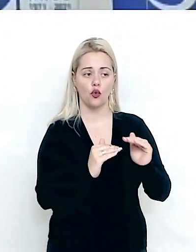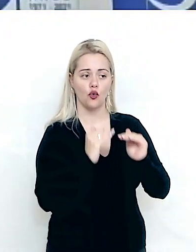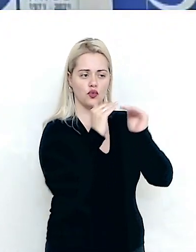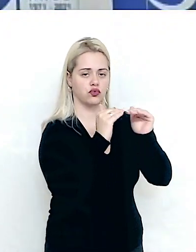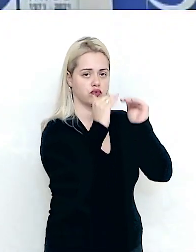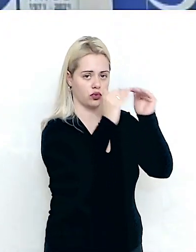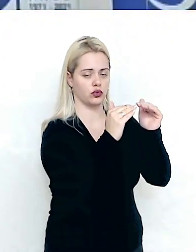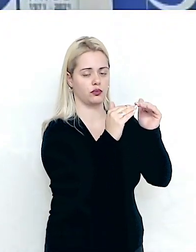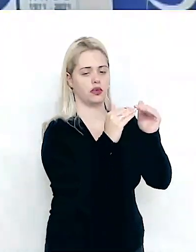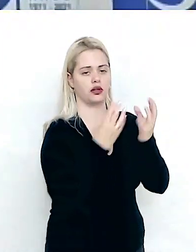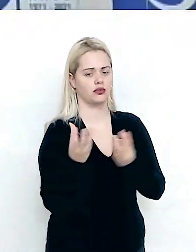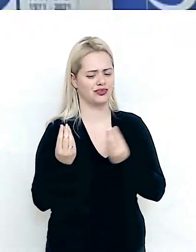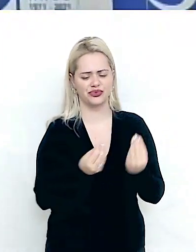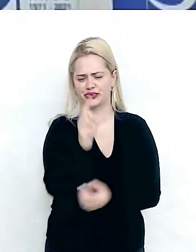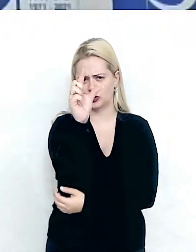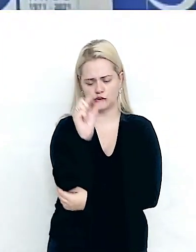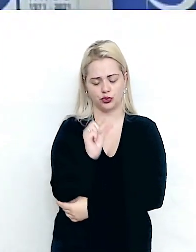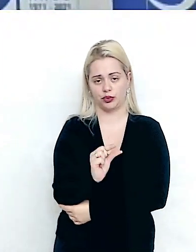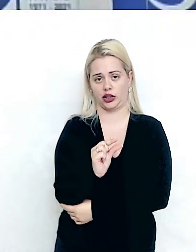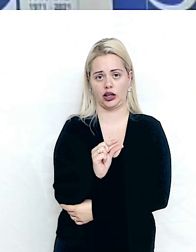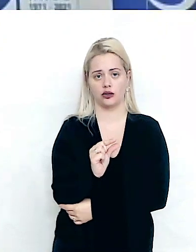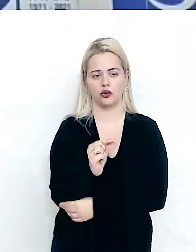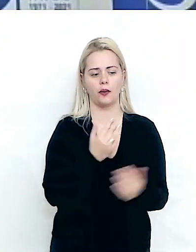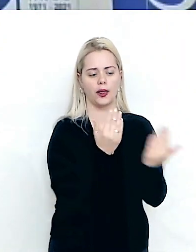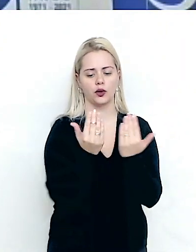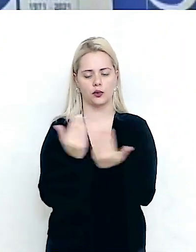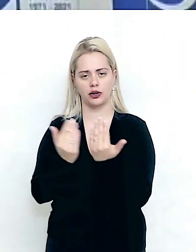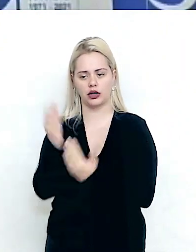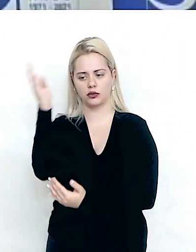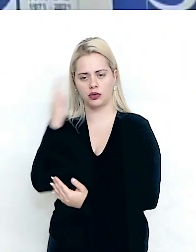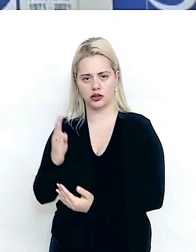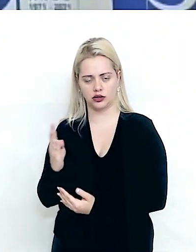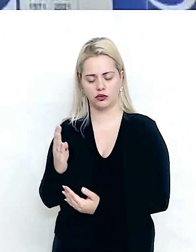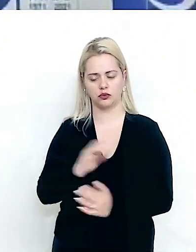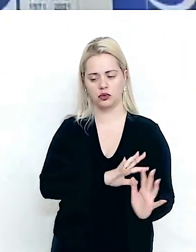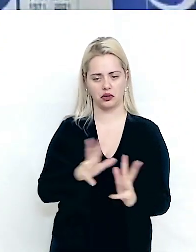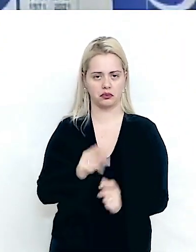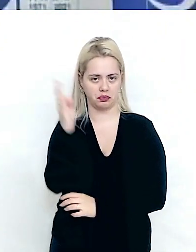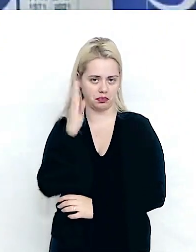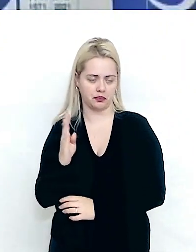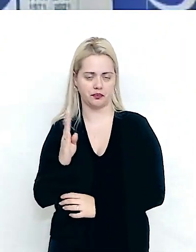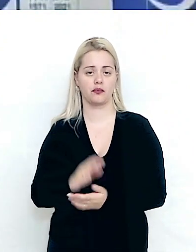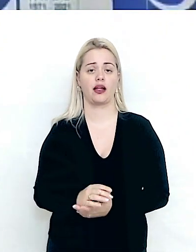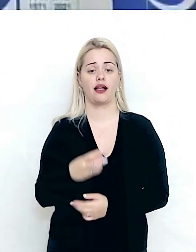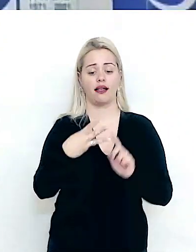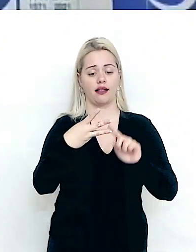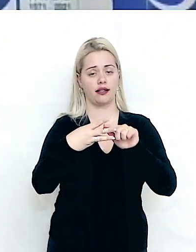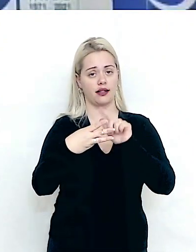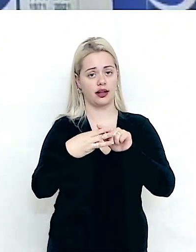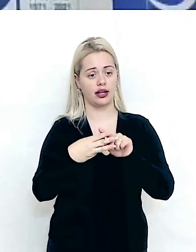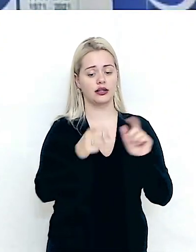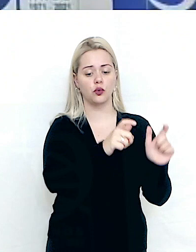exportação que é muito pequeno comparado com o total do Brasil, com o resto do Brasil, mas são justamente três estabelecimentos que